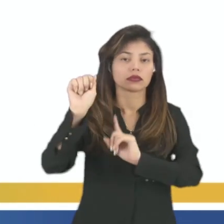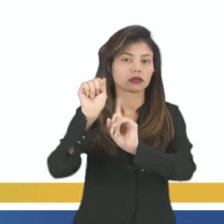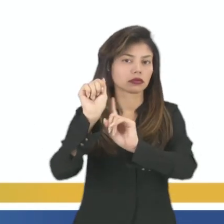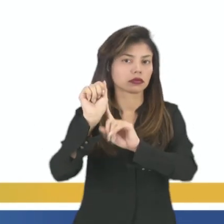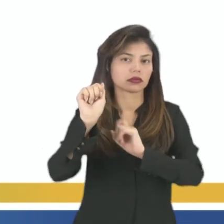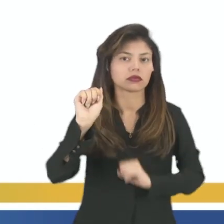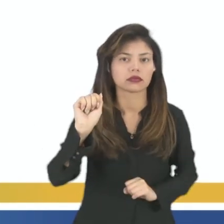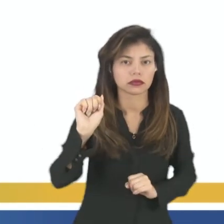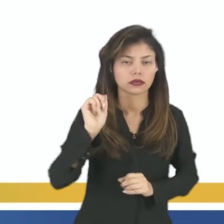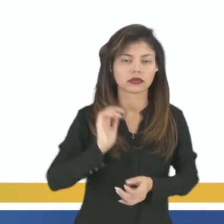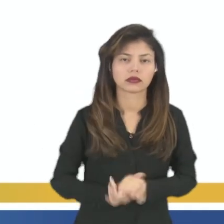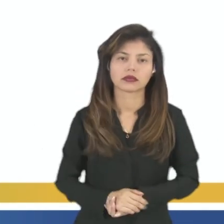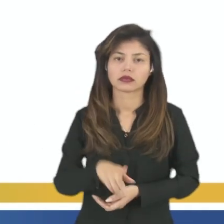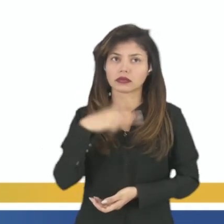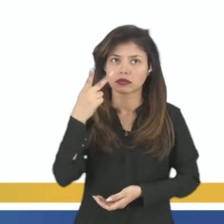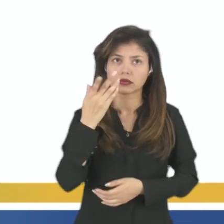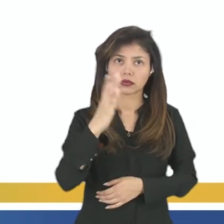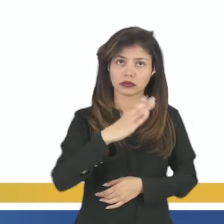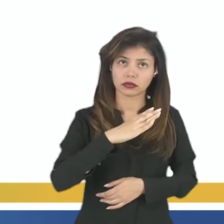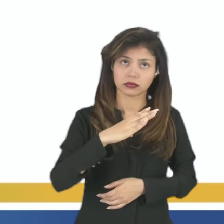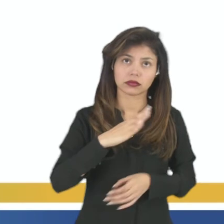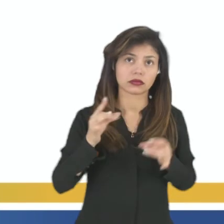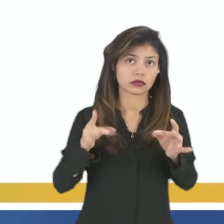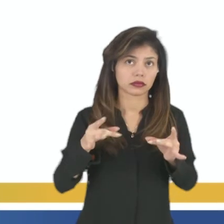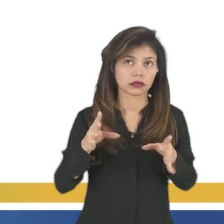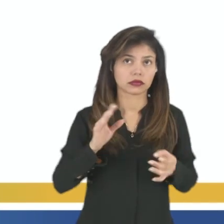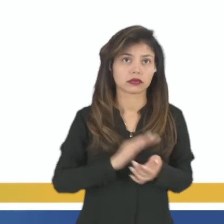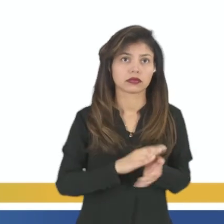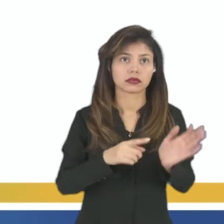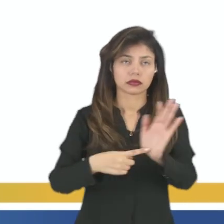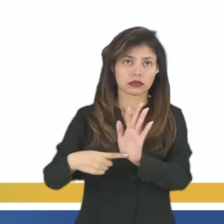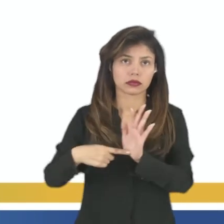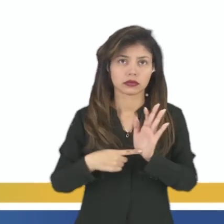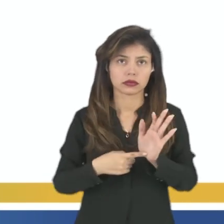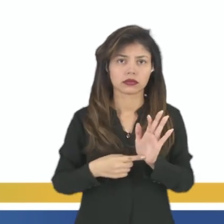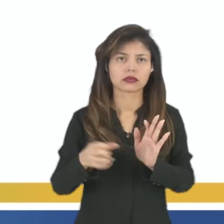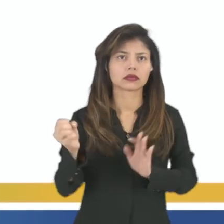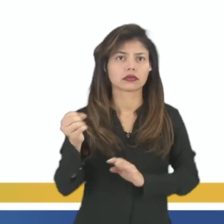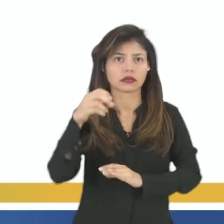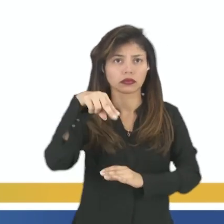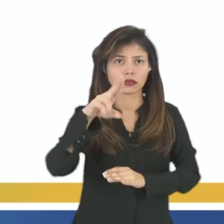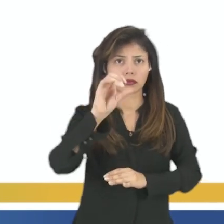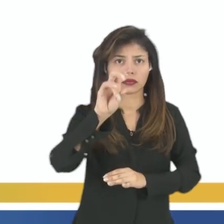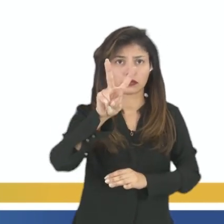A, né, que está falando das cidades comerciais, tanto Xangai como Nova York,